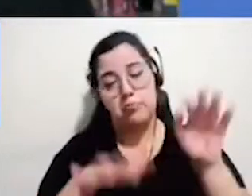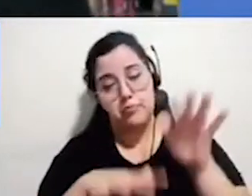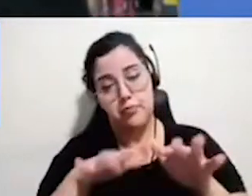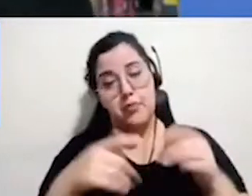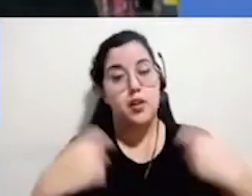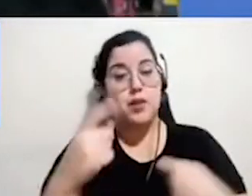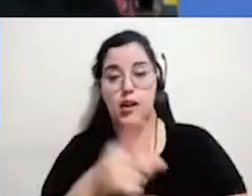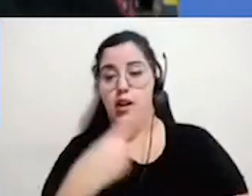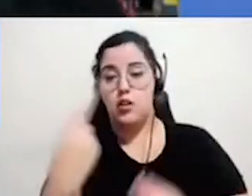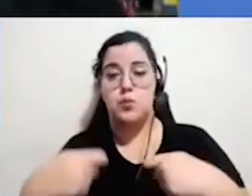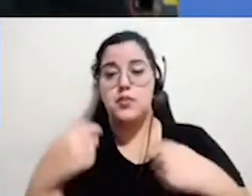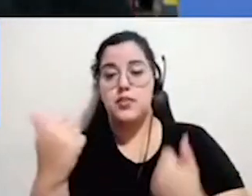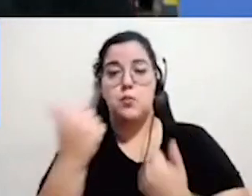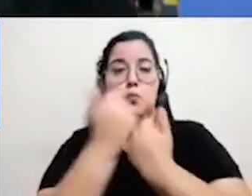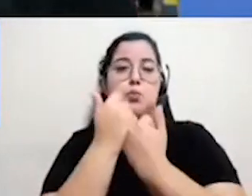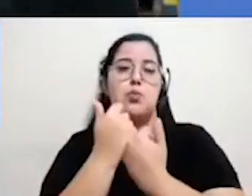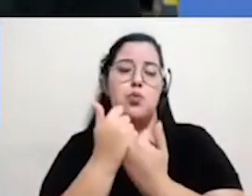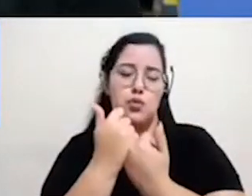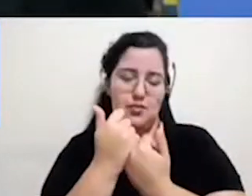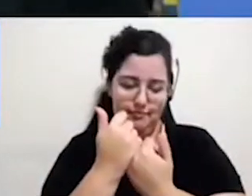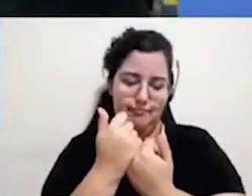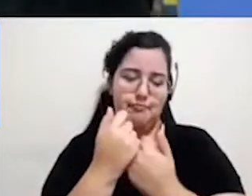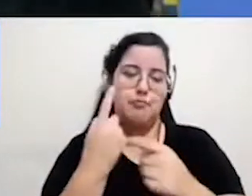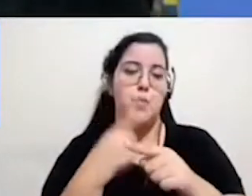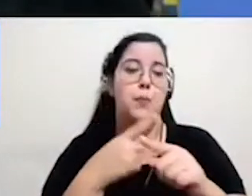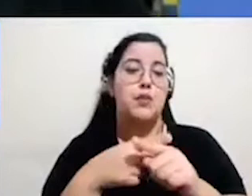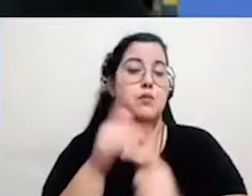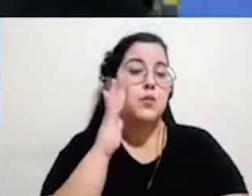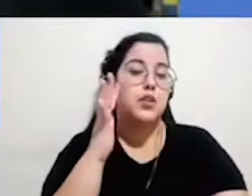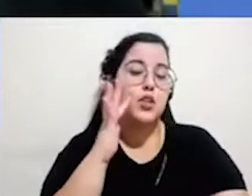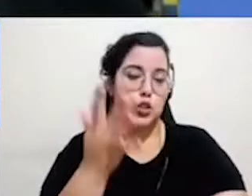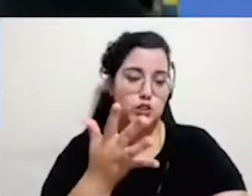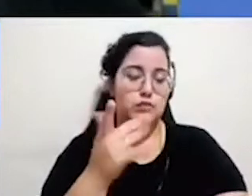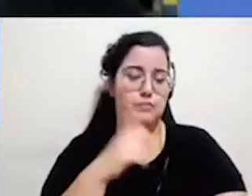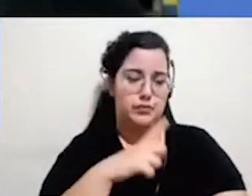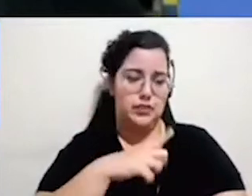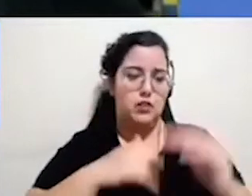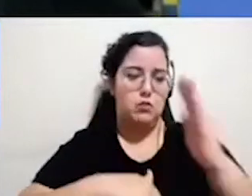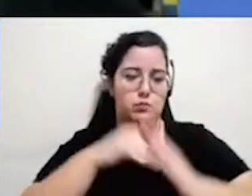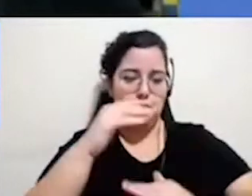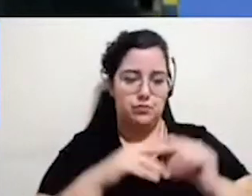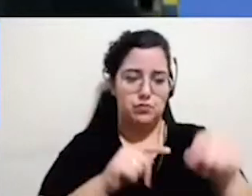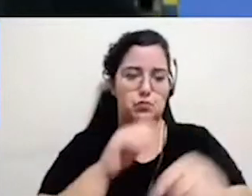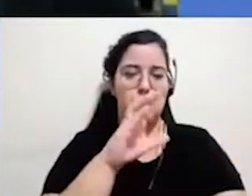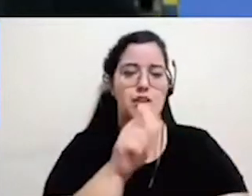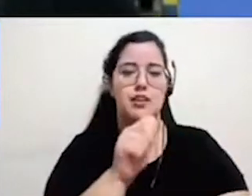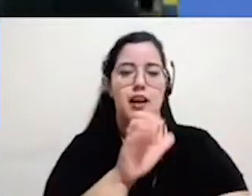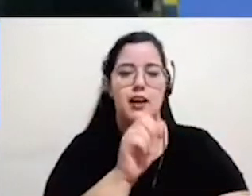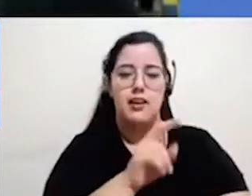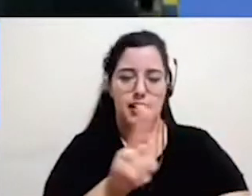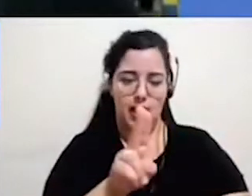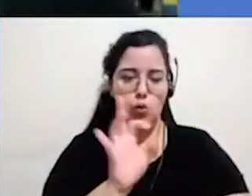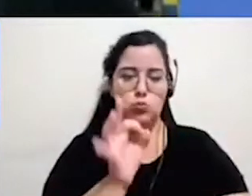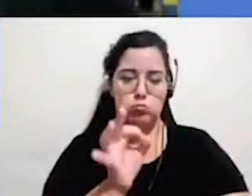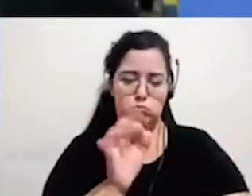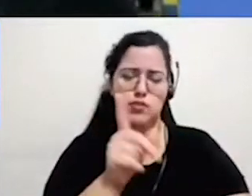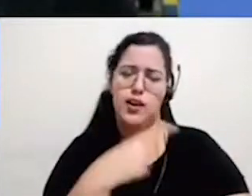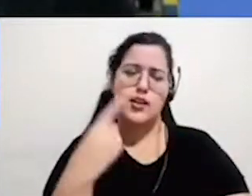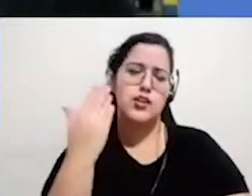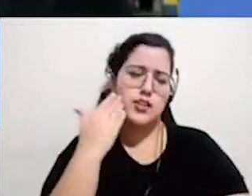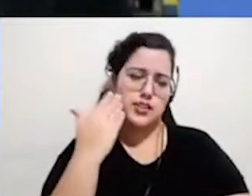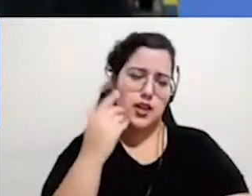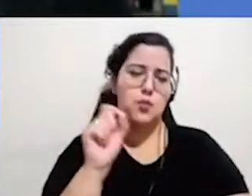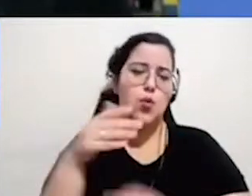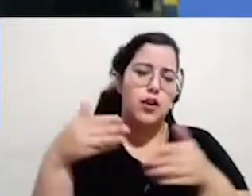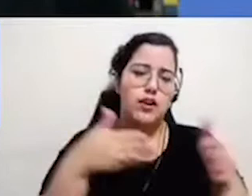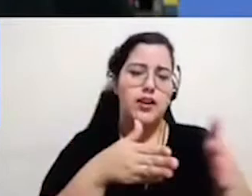cá levar em conta isso, porque você citou a questão da produção do cacau, por exemplo. A gente sabe que